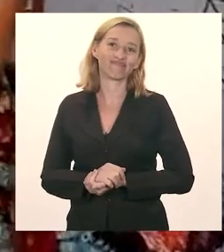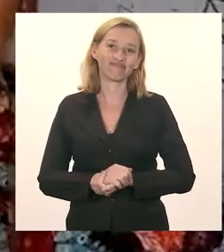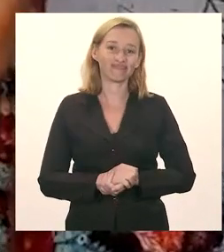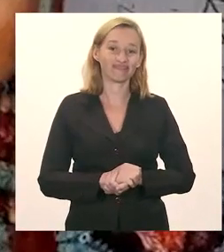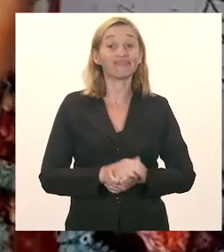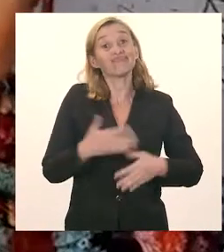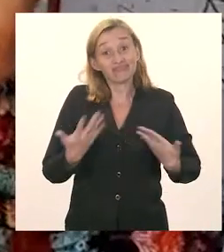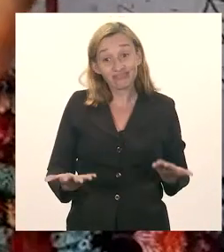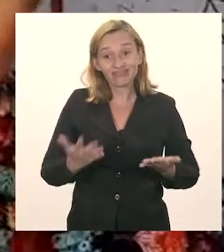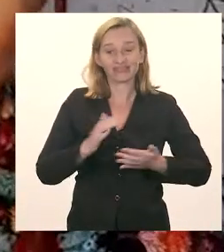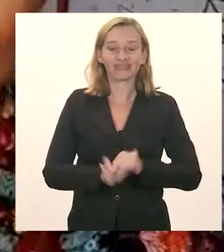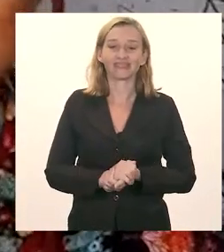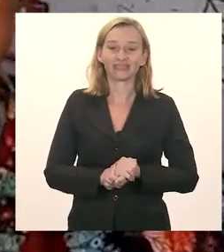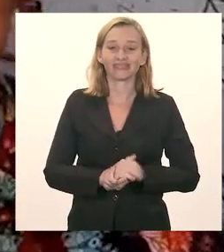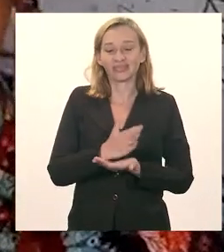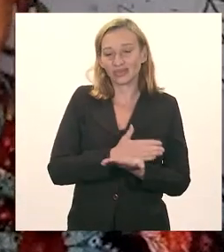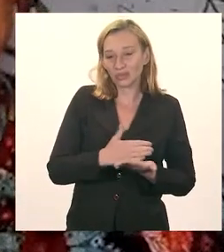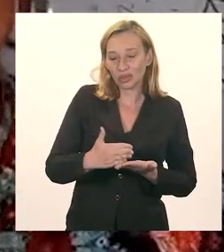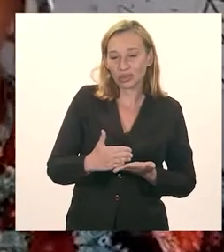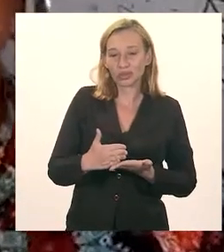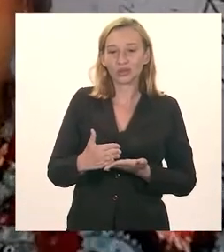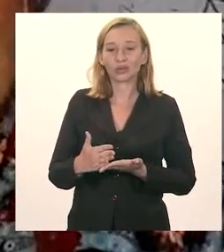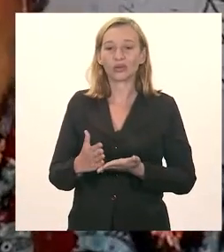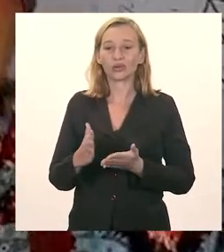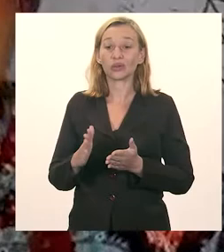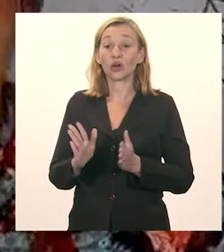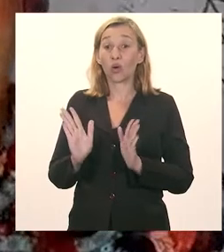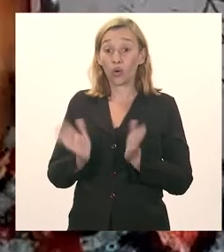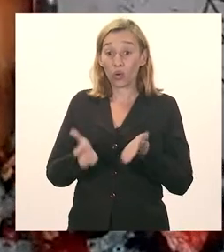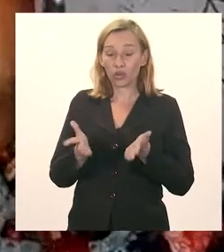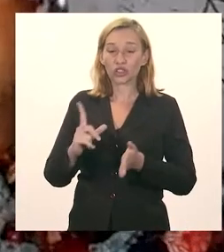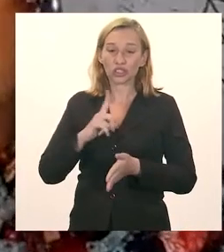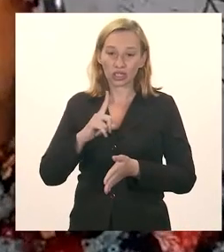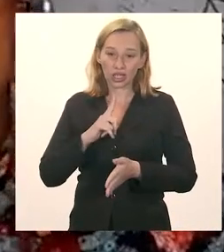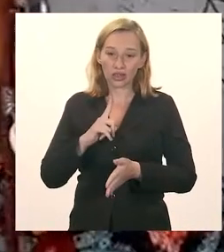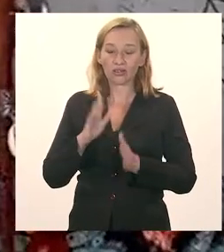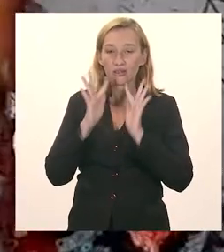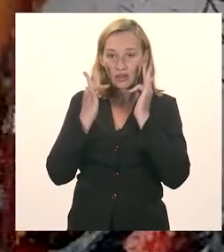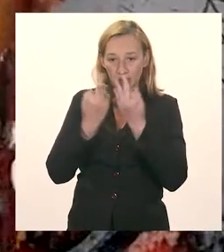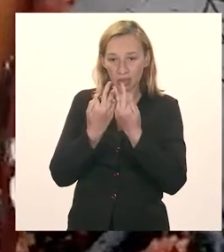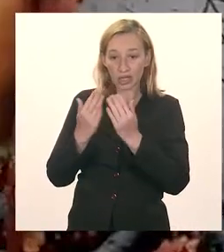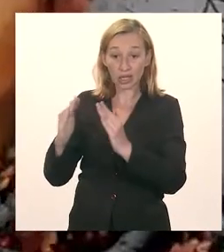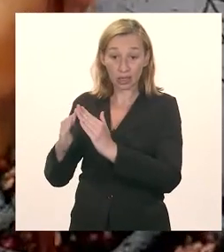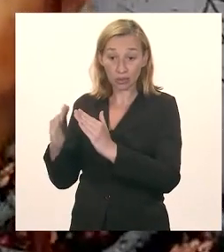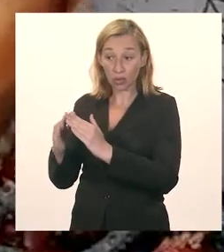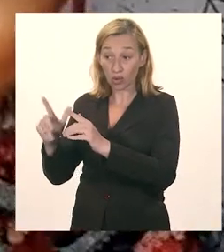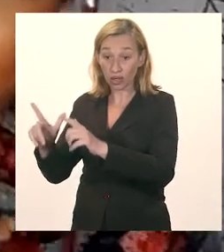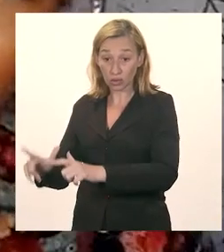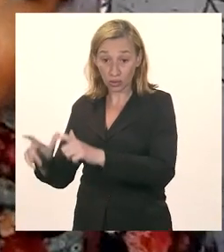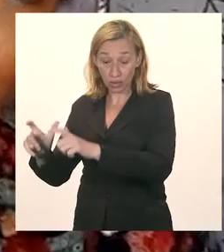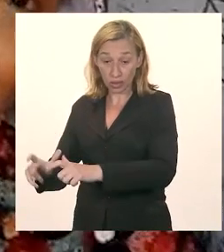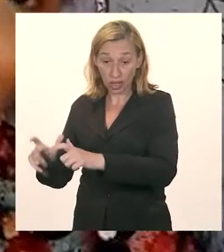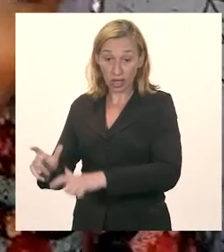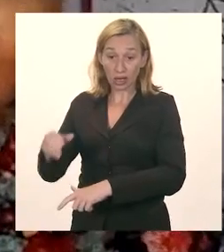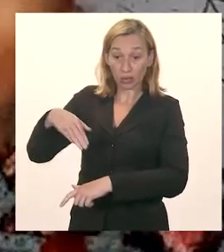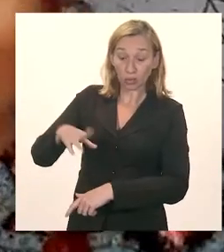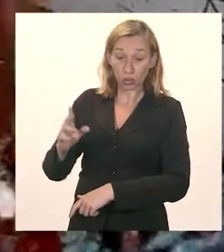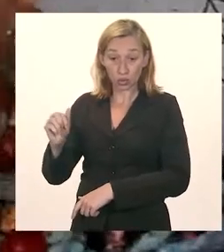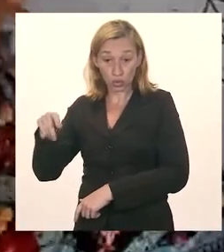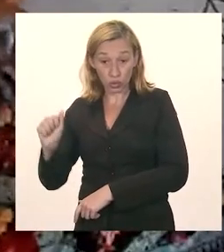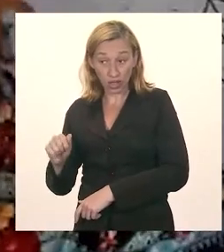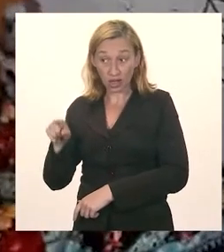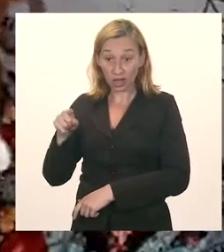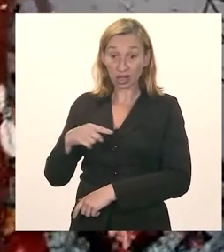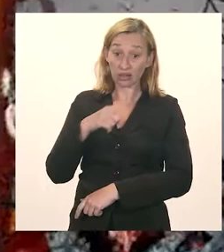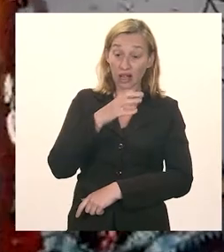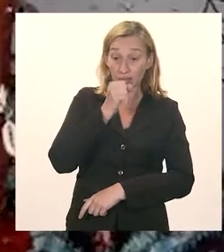né? Então, começou assim. Hoje eu tenho alguns parentes, alguns familiares que moram na Muçuca, não são de lá, são